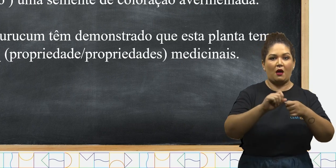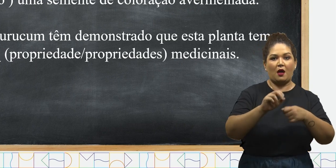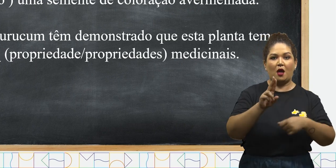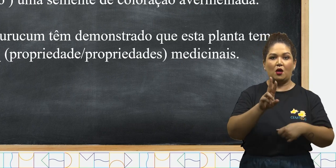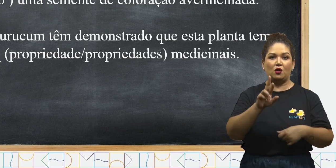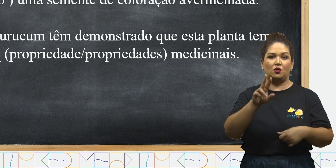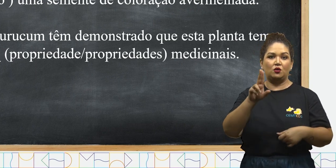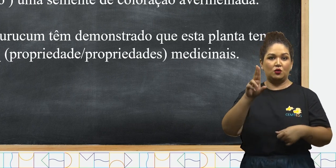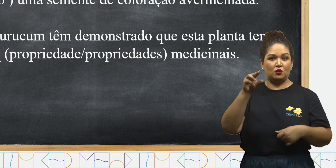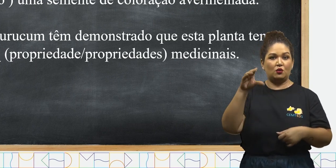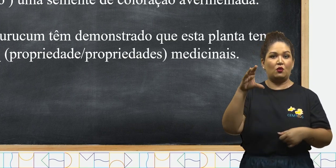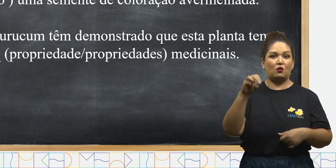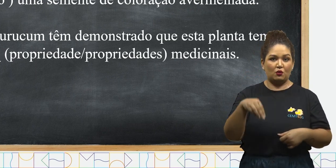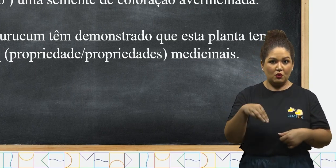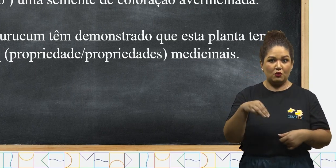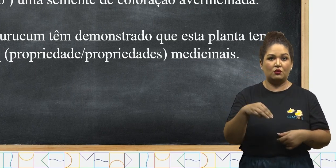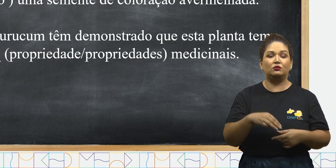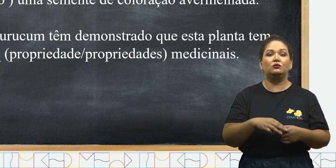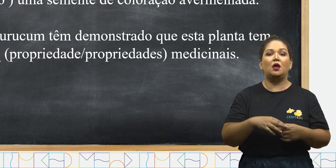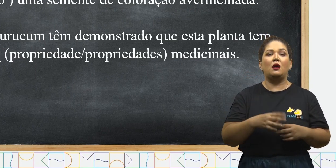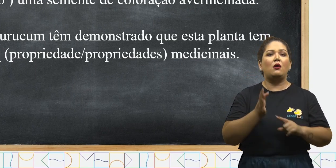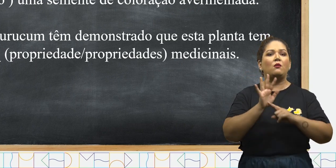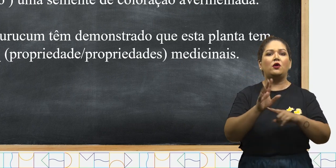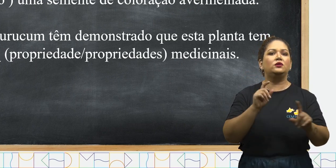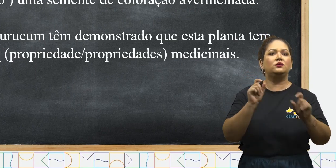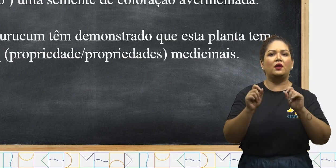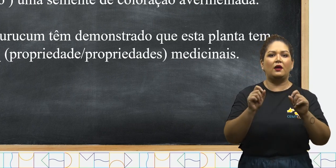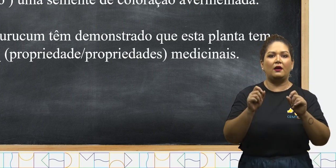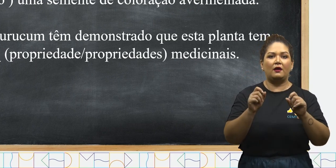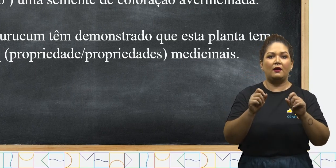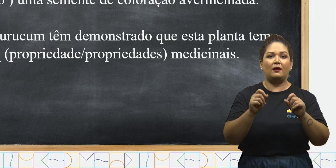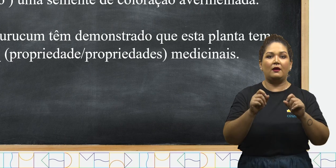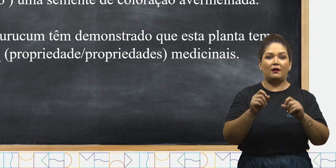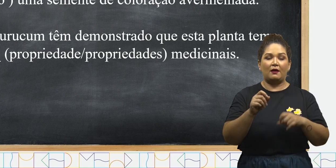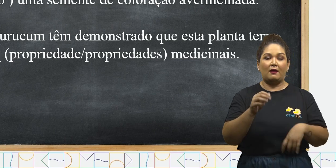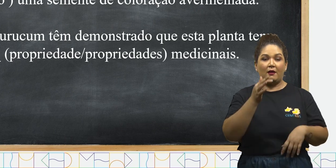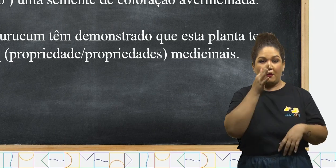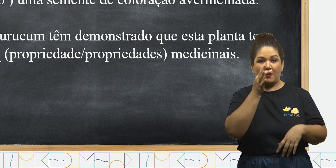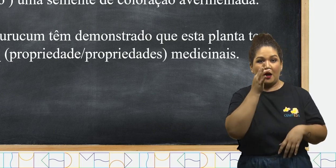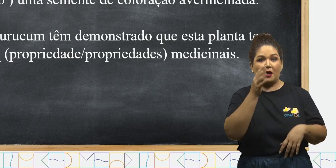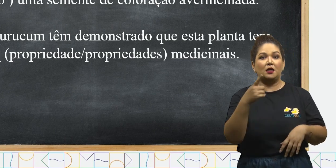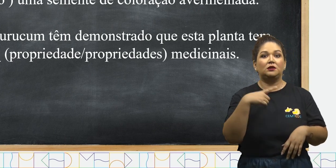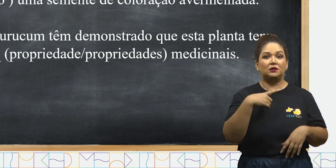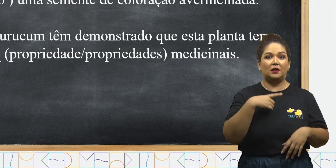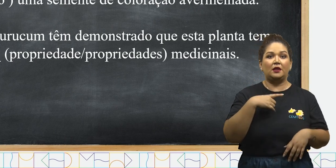com urucum têm demonstrado que esta planta tem várias